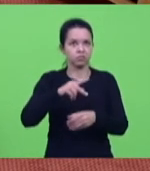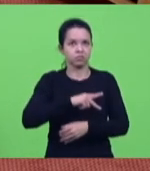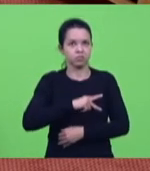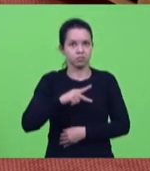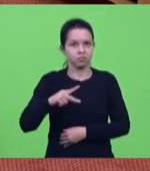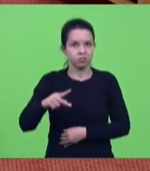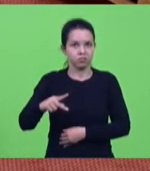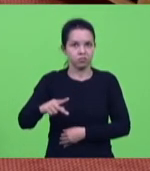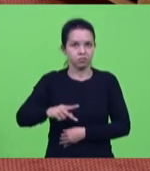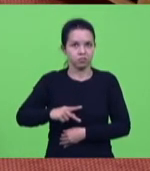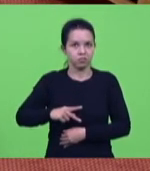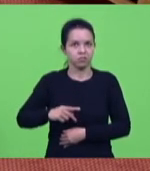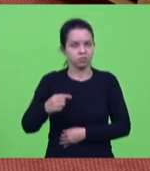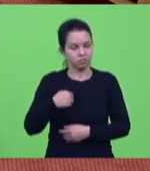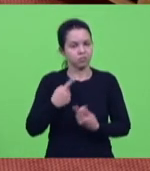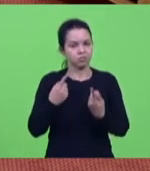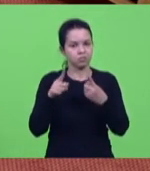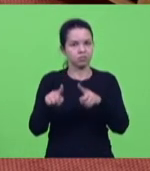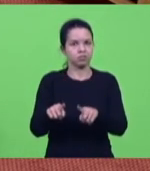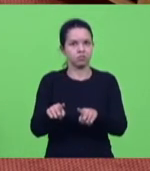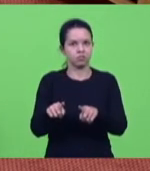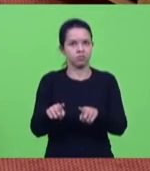Literalmente também, daí eu sou contra.